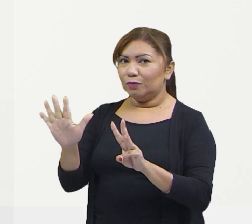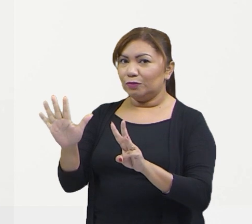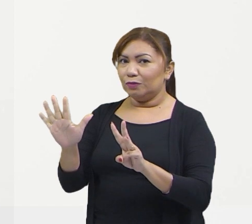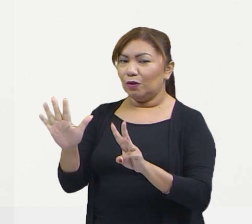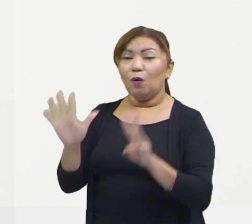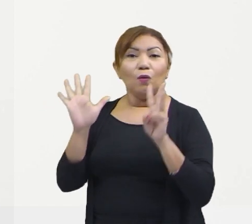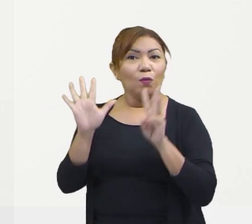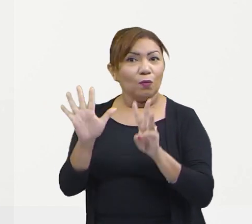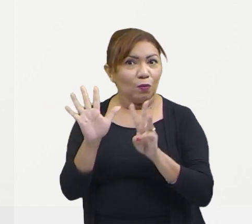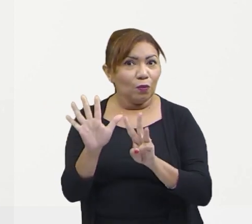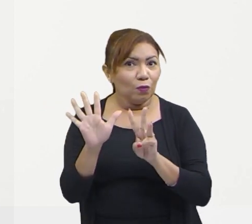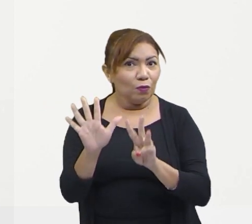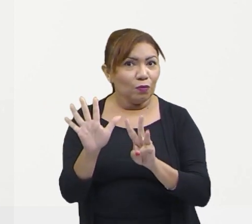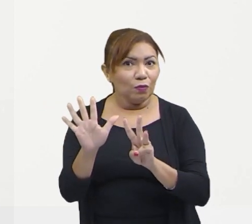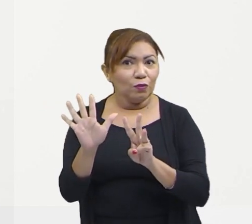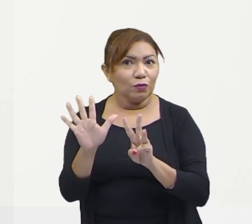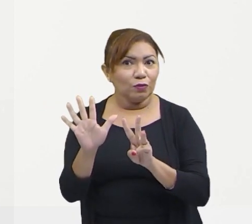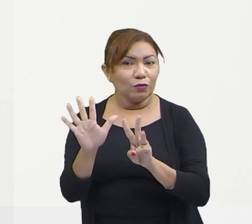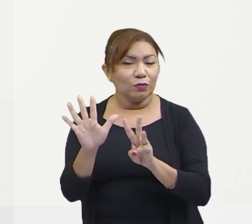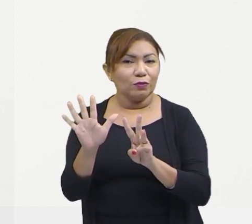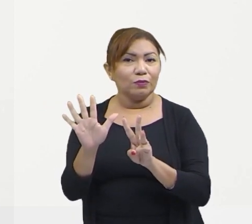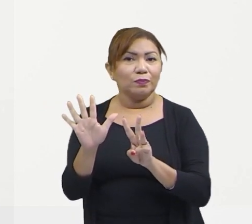1, 2, 3, 4, 5, 6, 7, 8. Temos